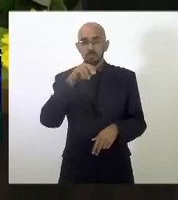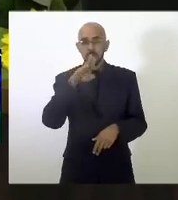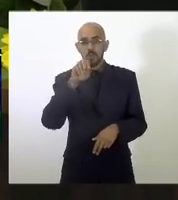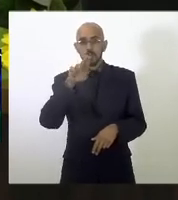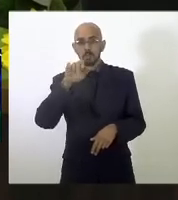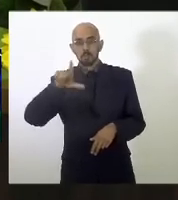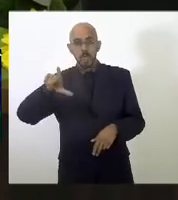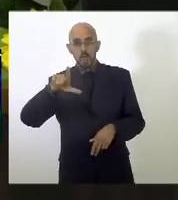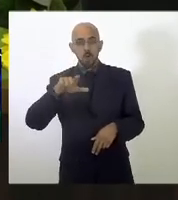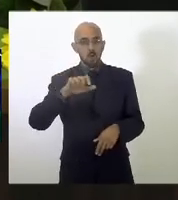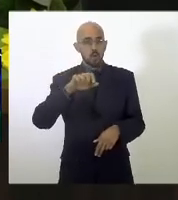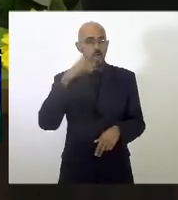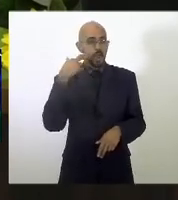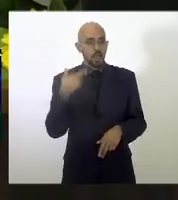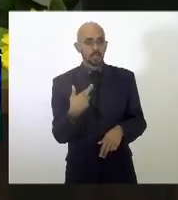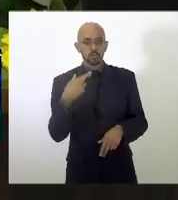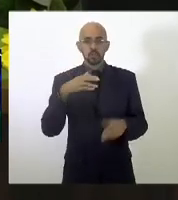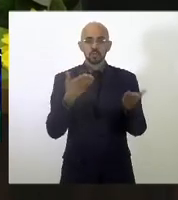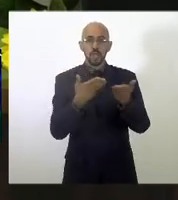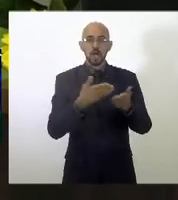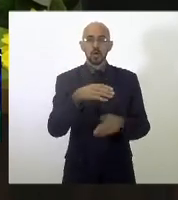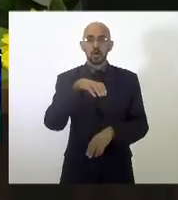agora Eurico.